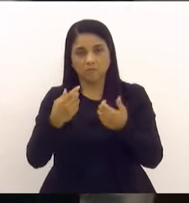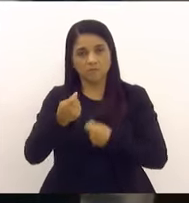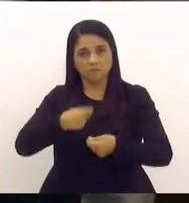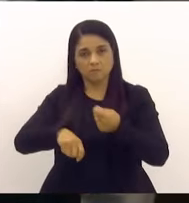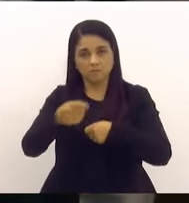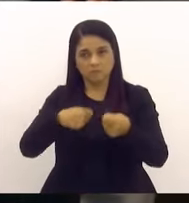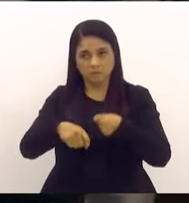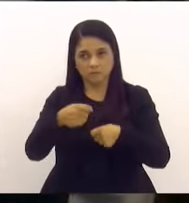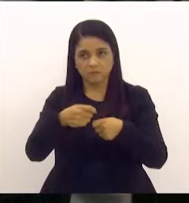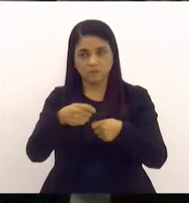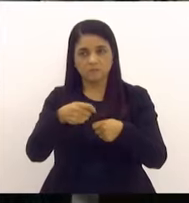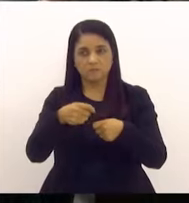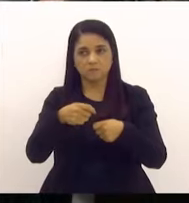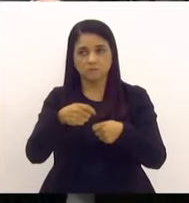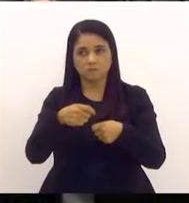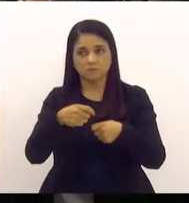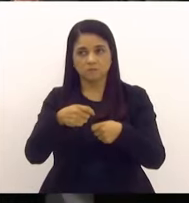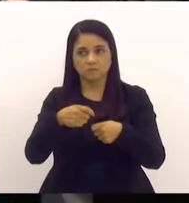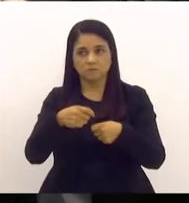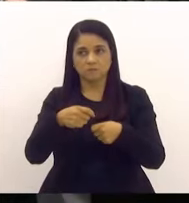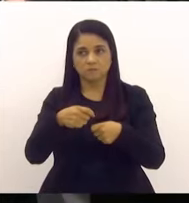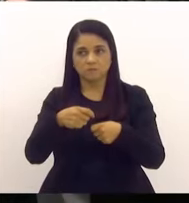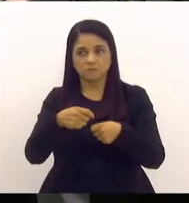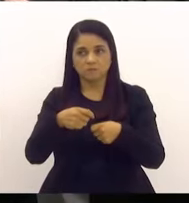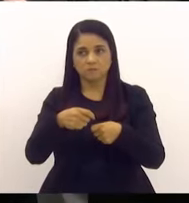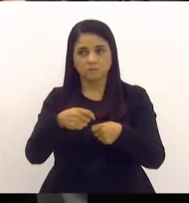dirigida pelo...